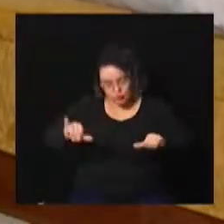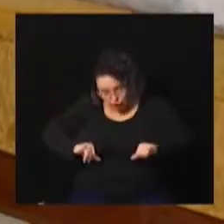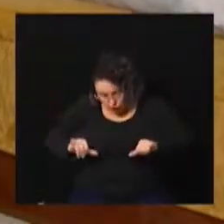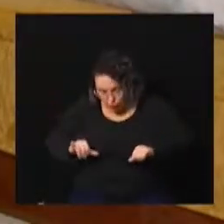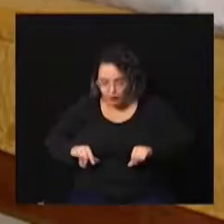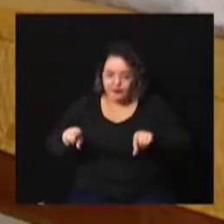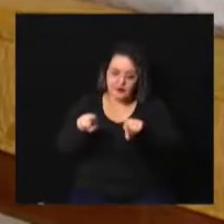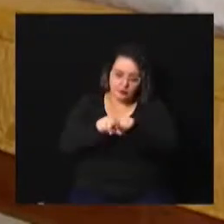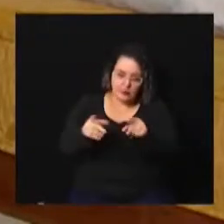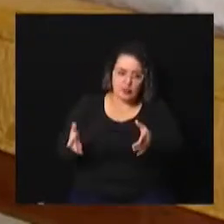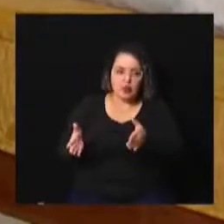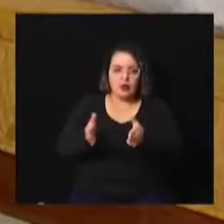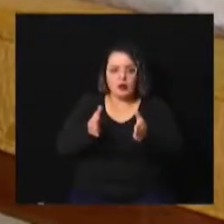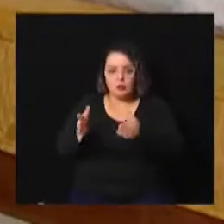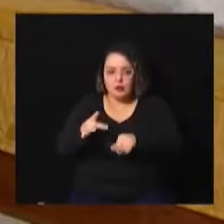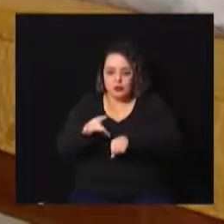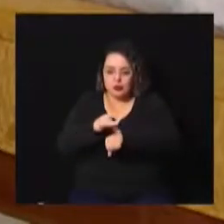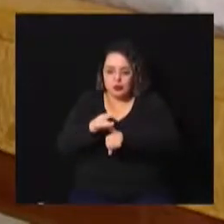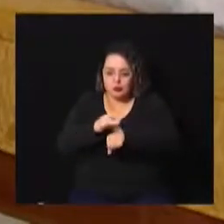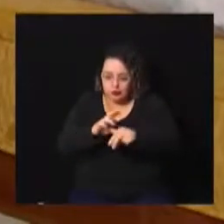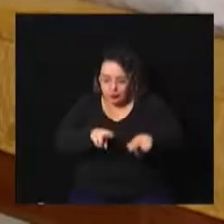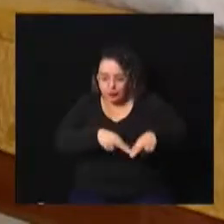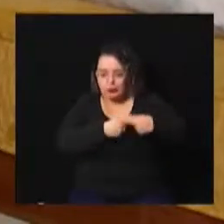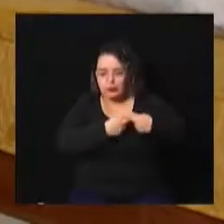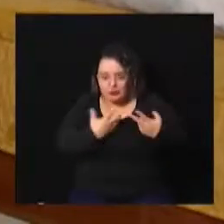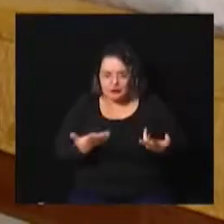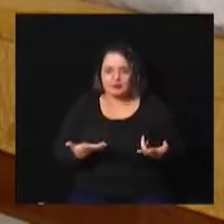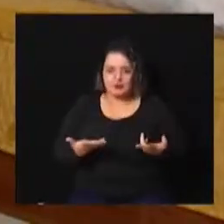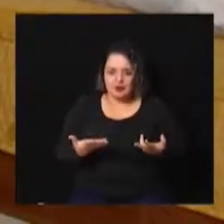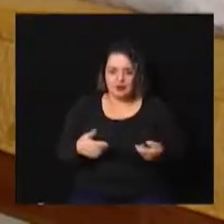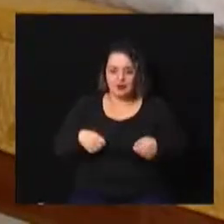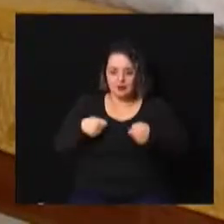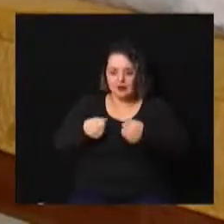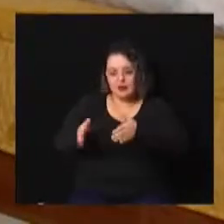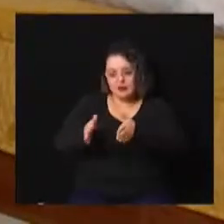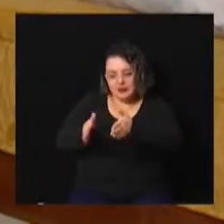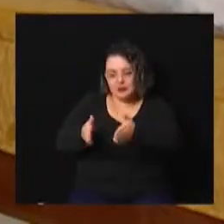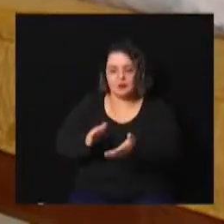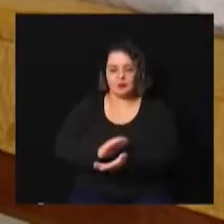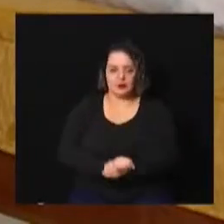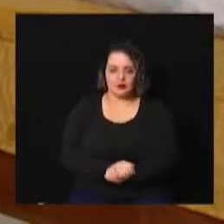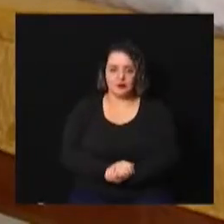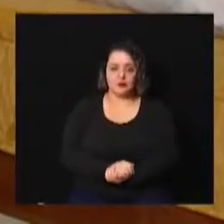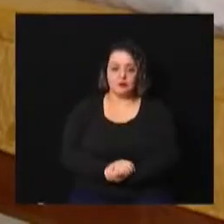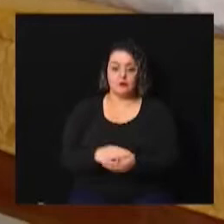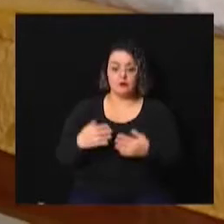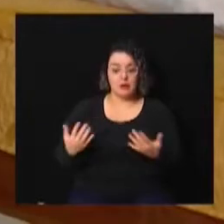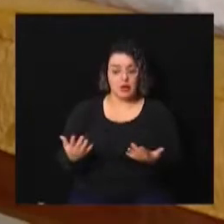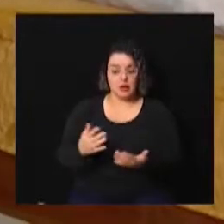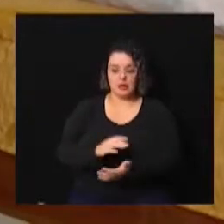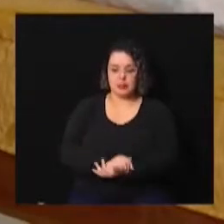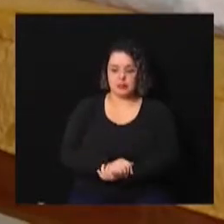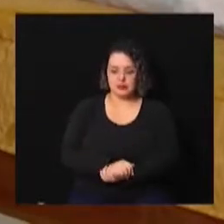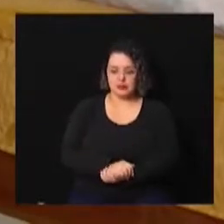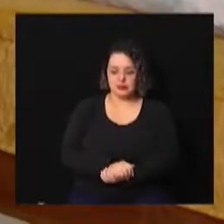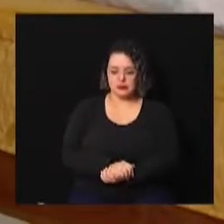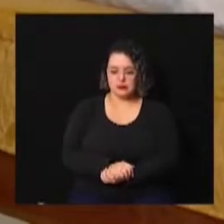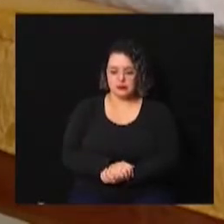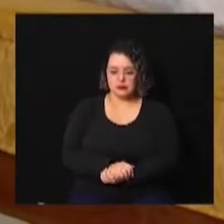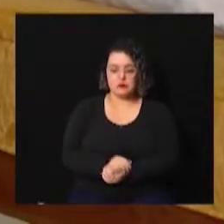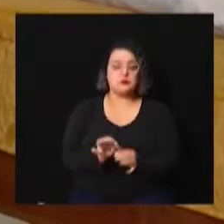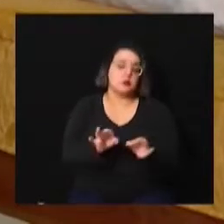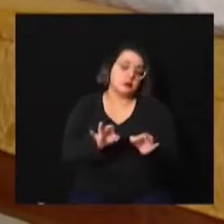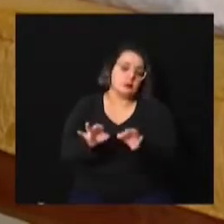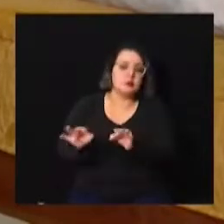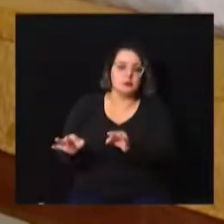sofre também. É um período de luto, né? Como eu falo. Você tem que passar por aquele período. Mas é assim,